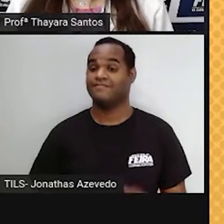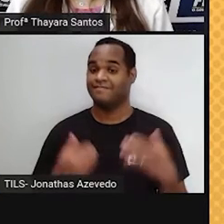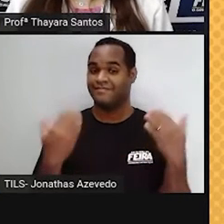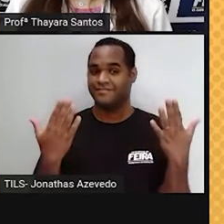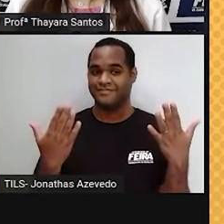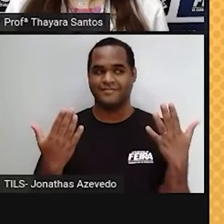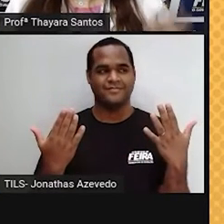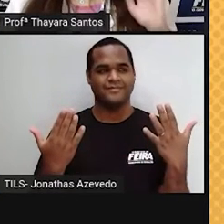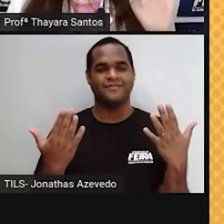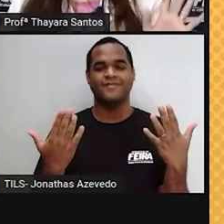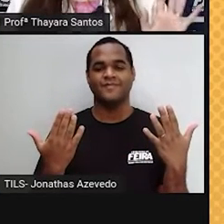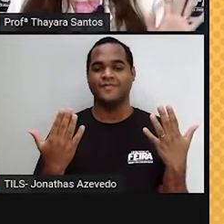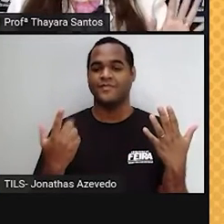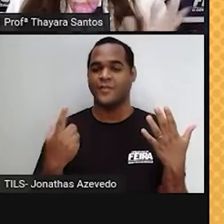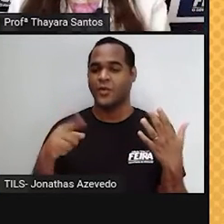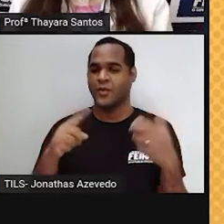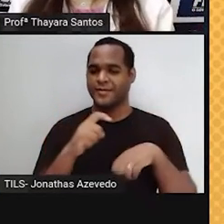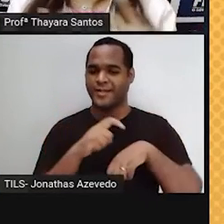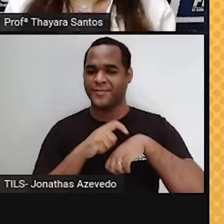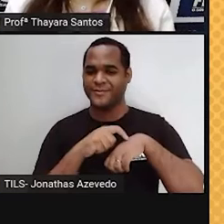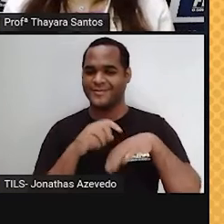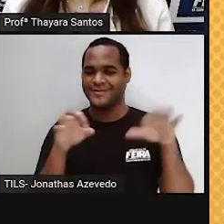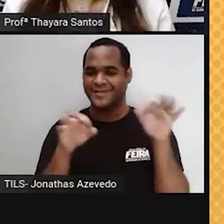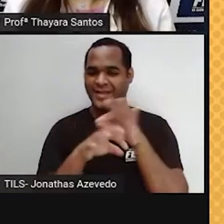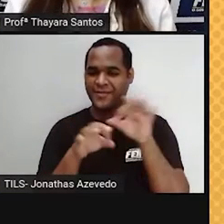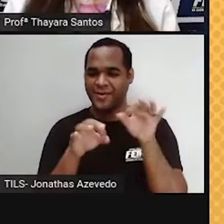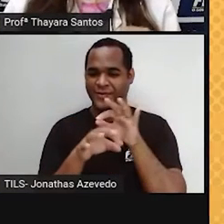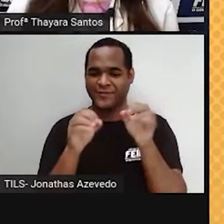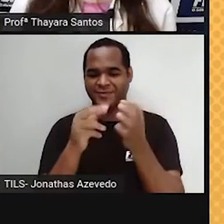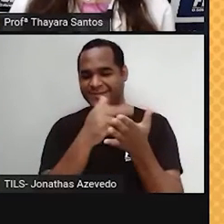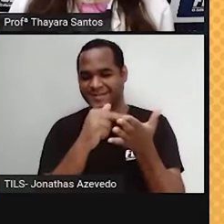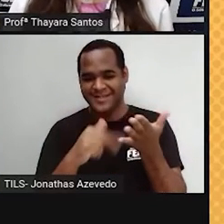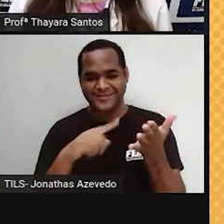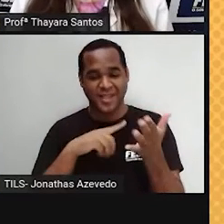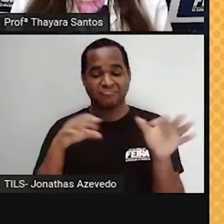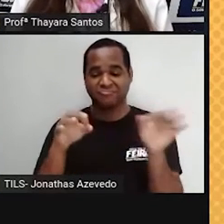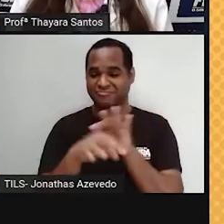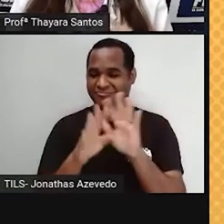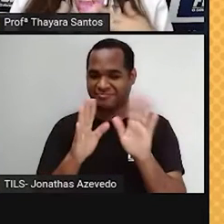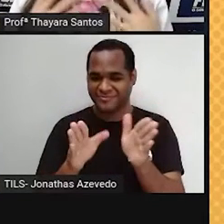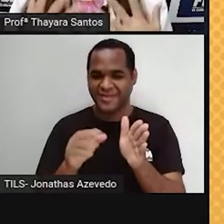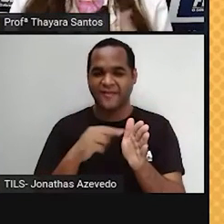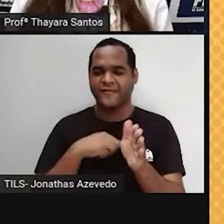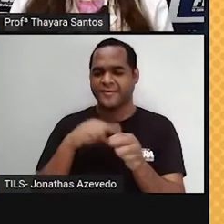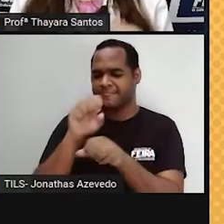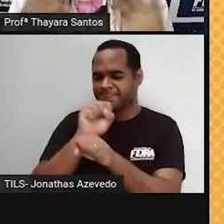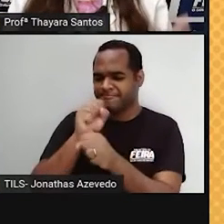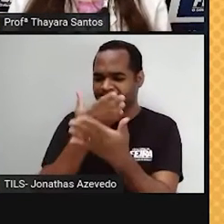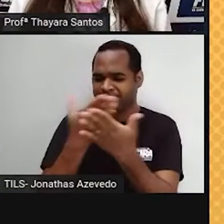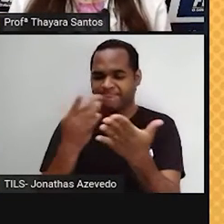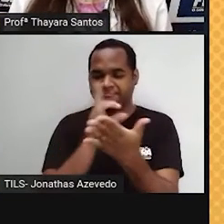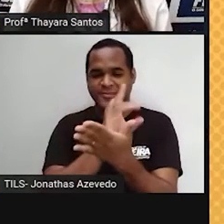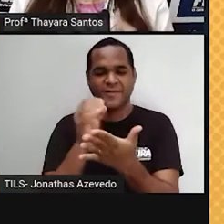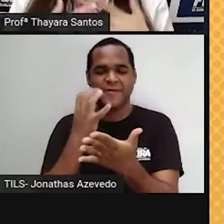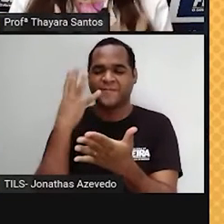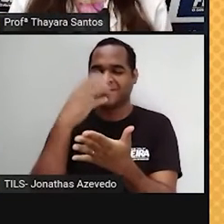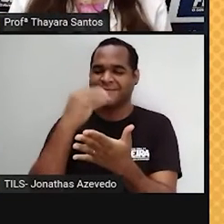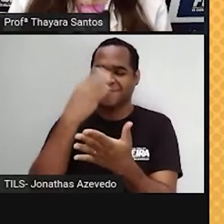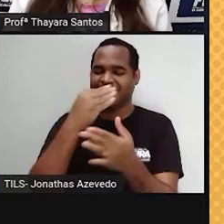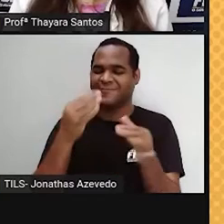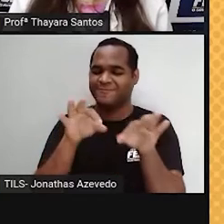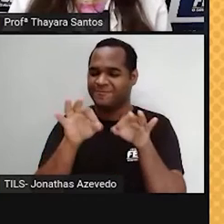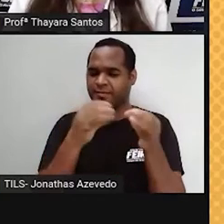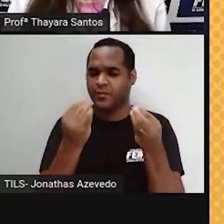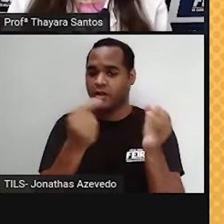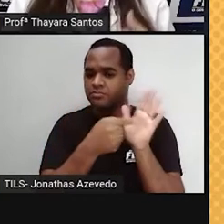Então, gente, nosso tempo aí para vocês produzirem os desenhos já encerrou. Espero que vocês tenham feito produções lindas e que